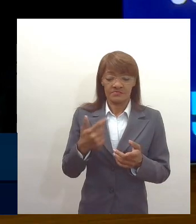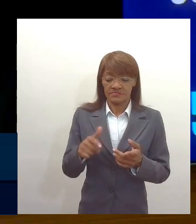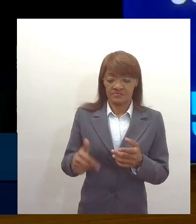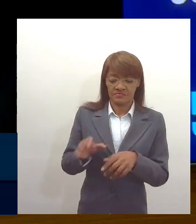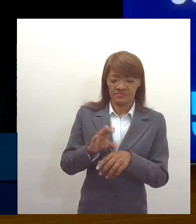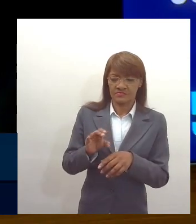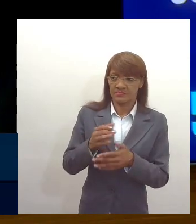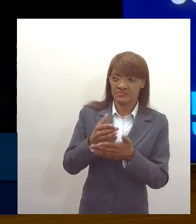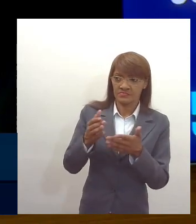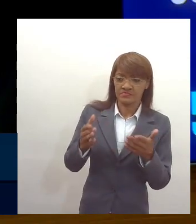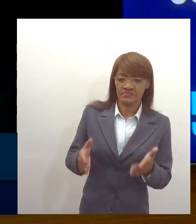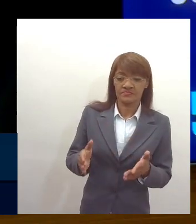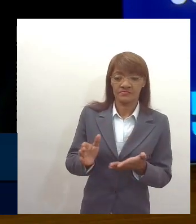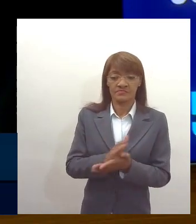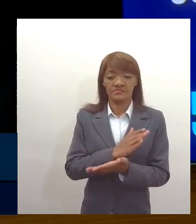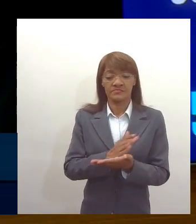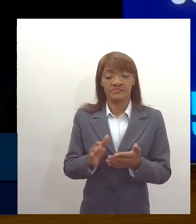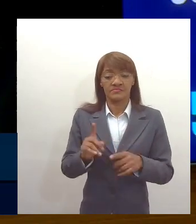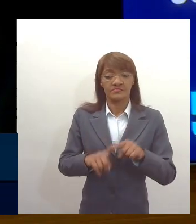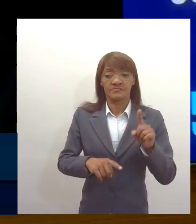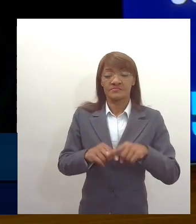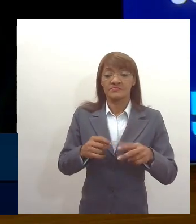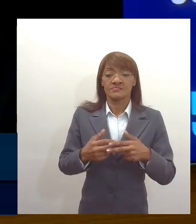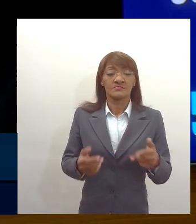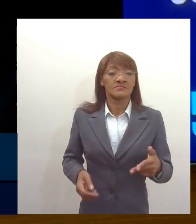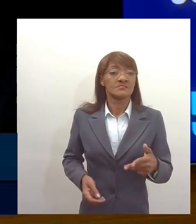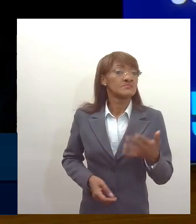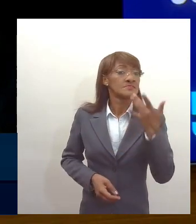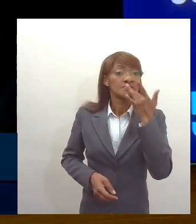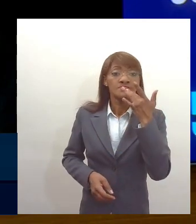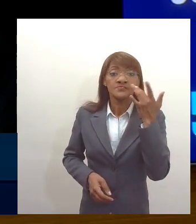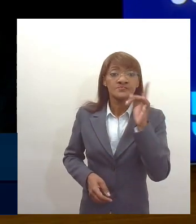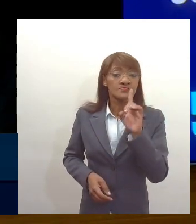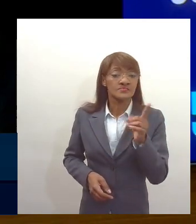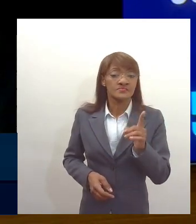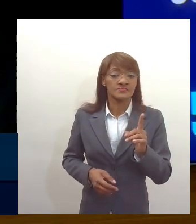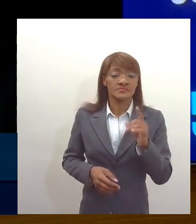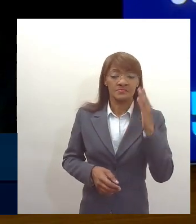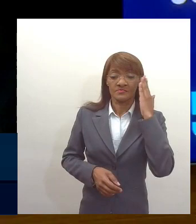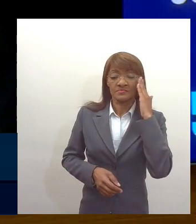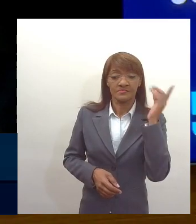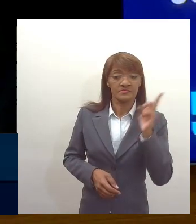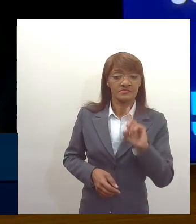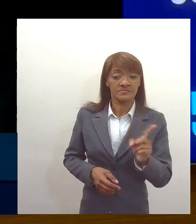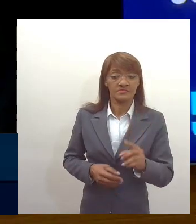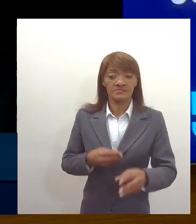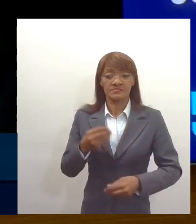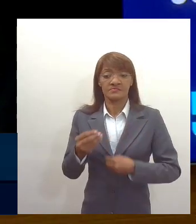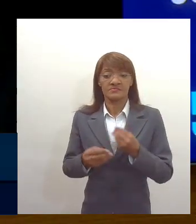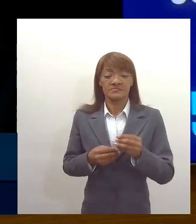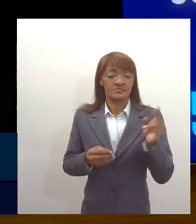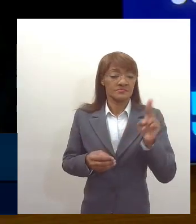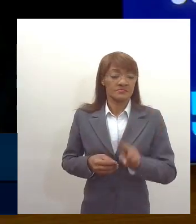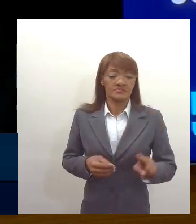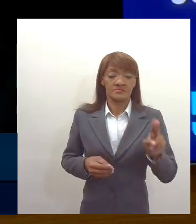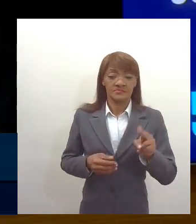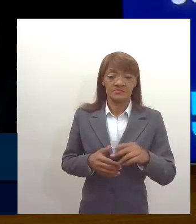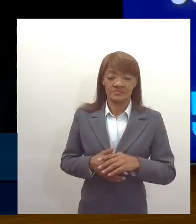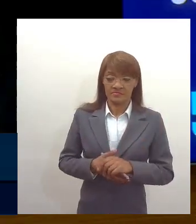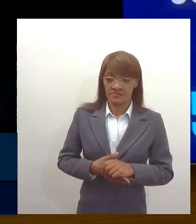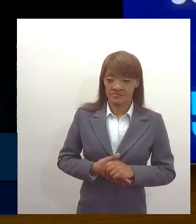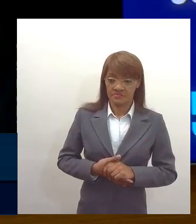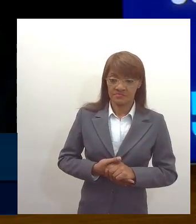nem sabem como usar, né, como uma empacotadora de polpas que eles receberam. Então, é